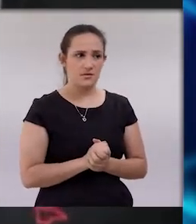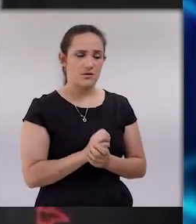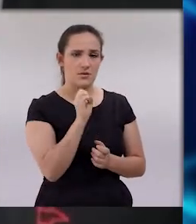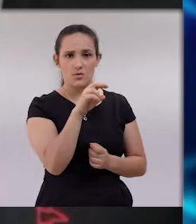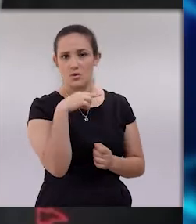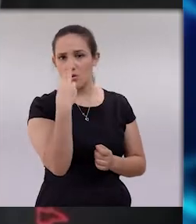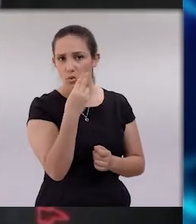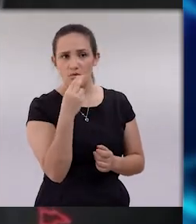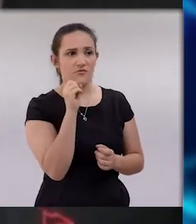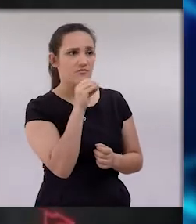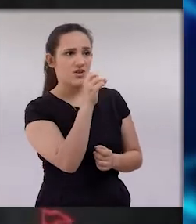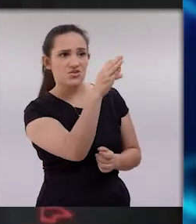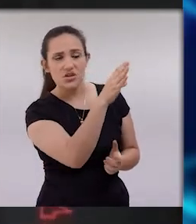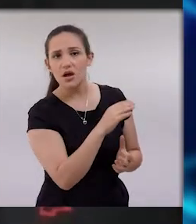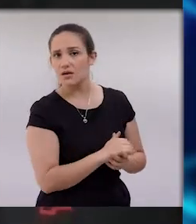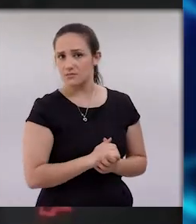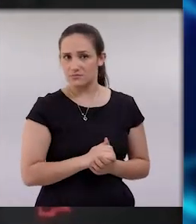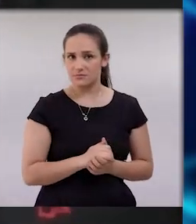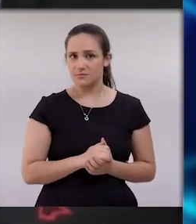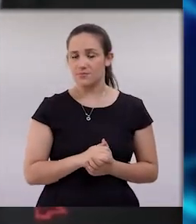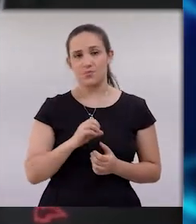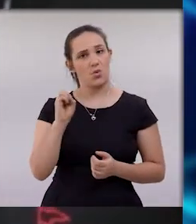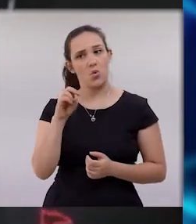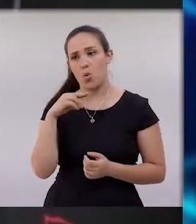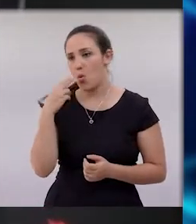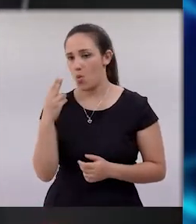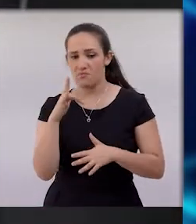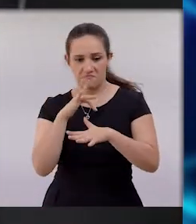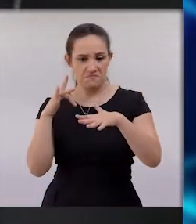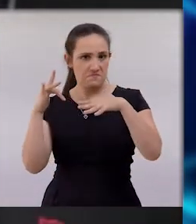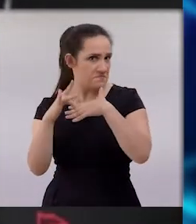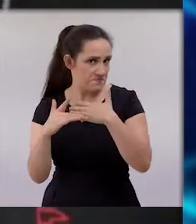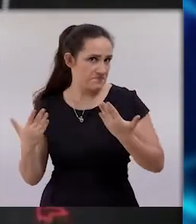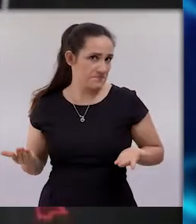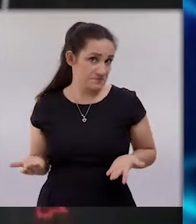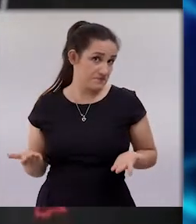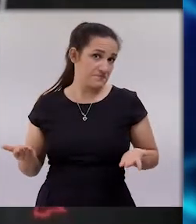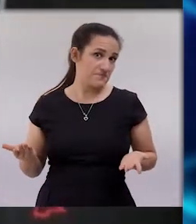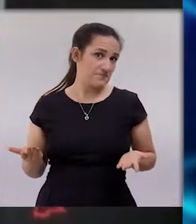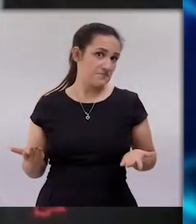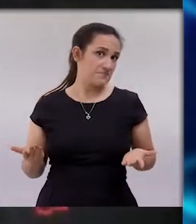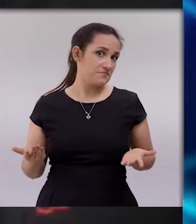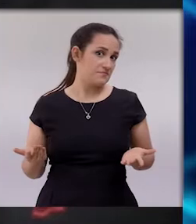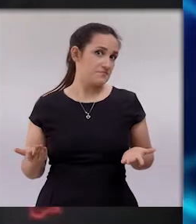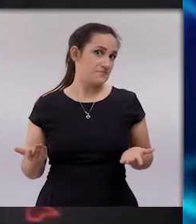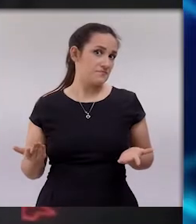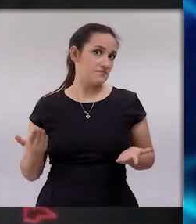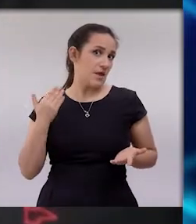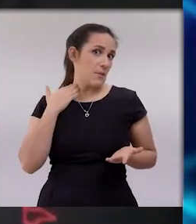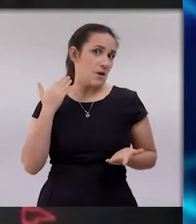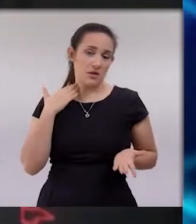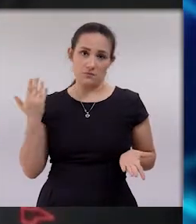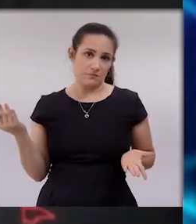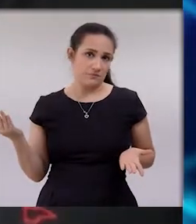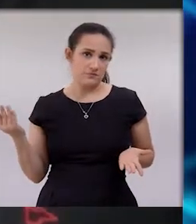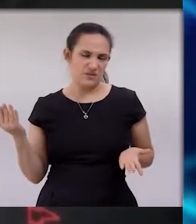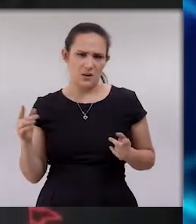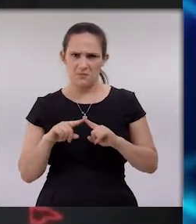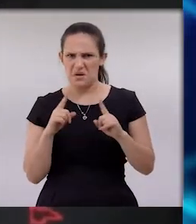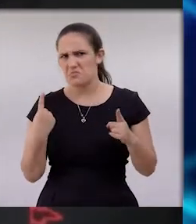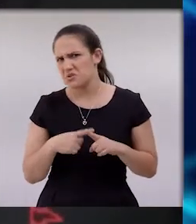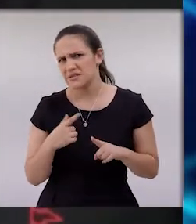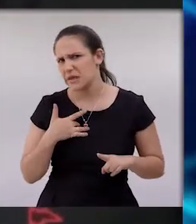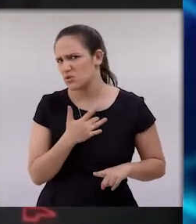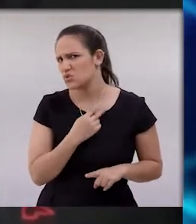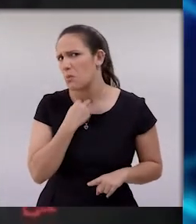tele nos aplicativos de viagem, a gente é tele nas redes sociais. Mas por que que na saúde é